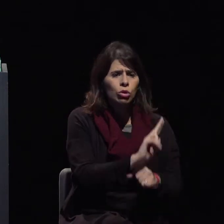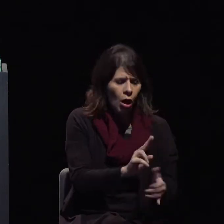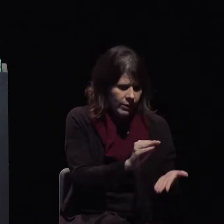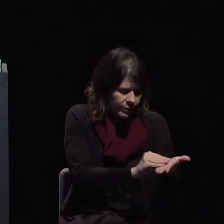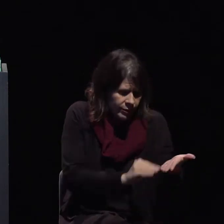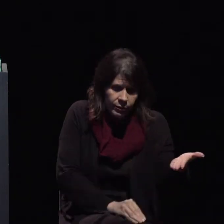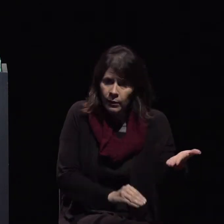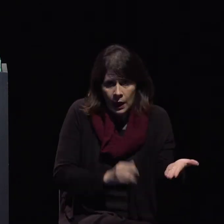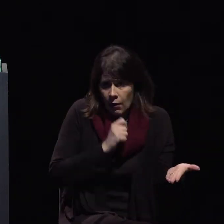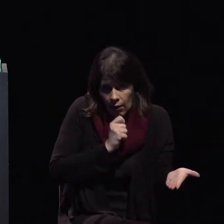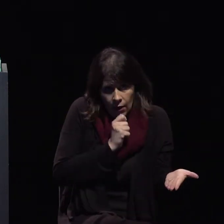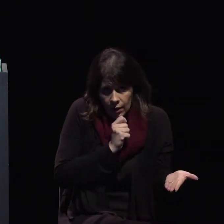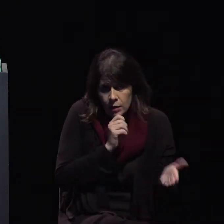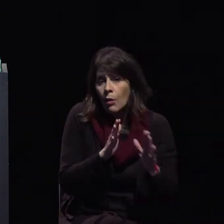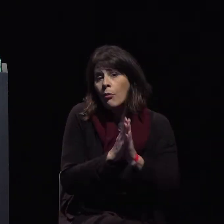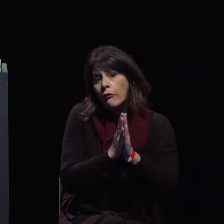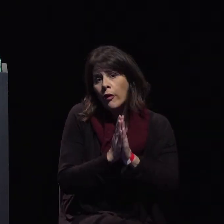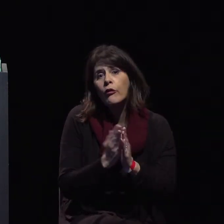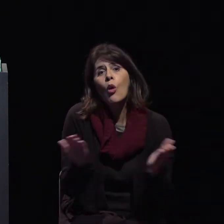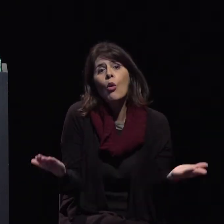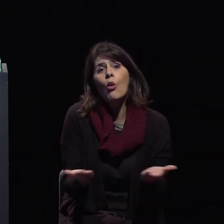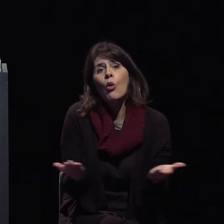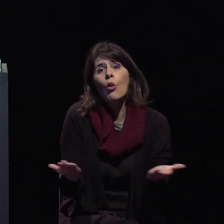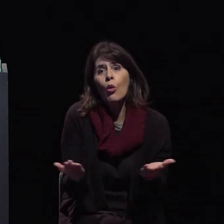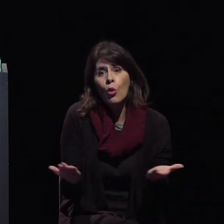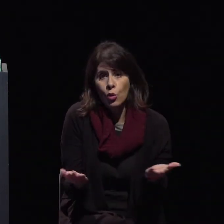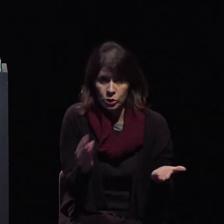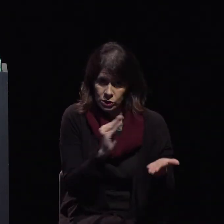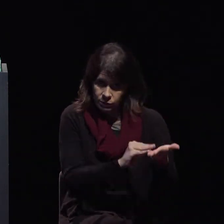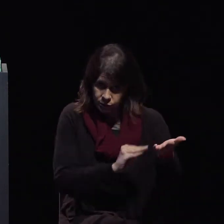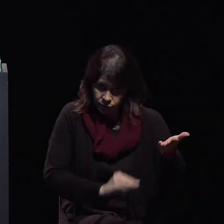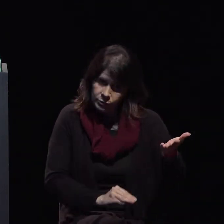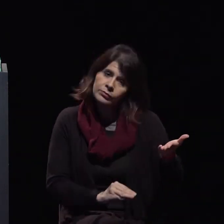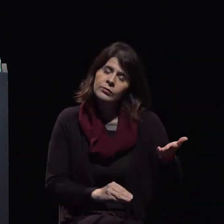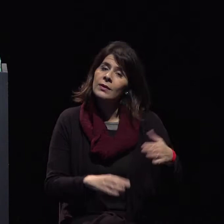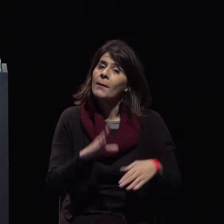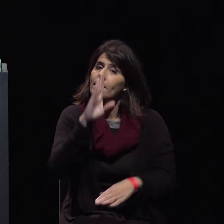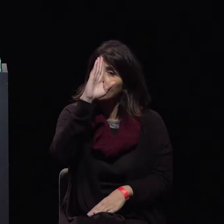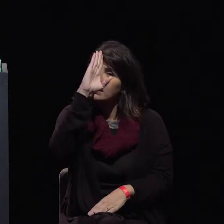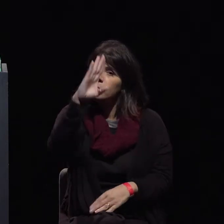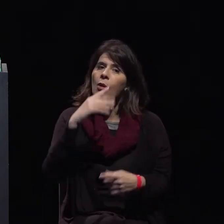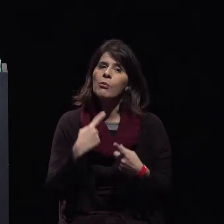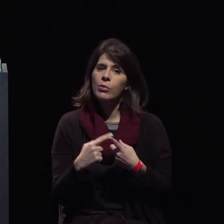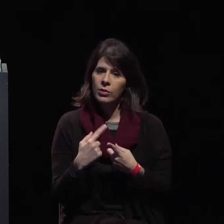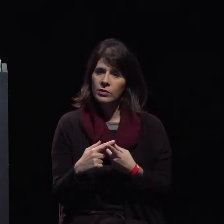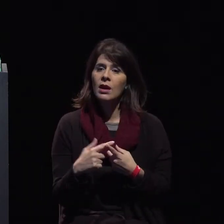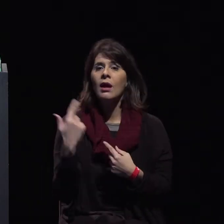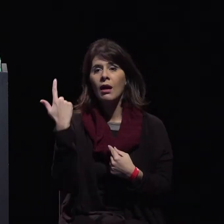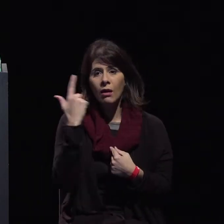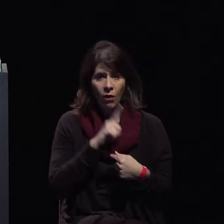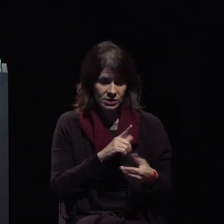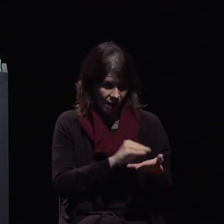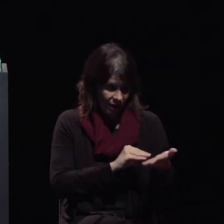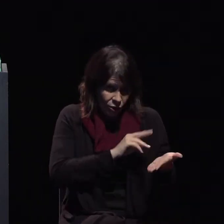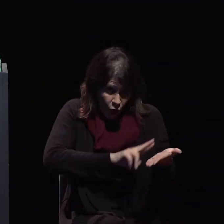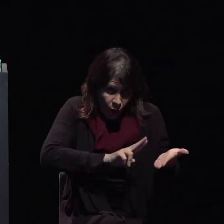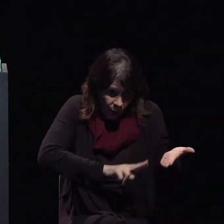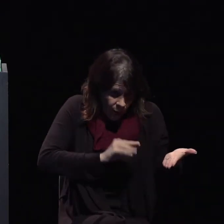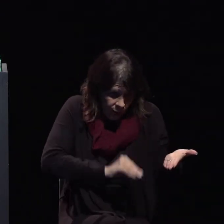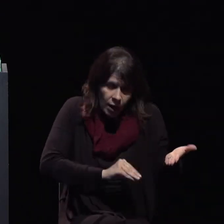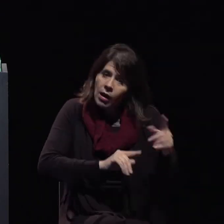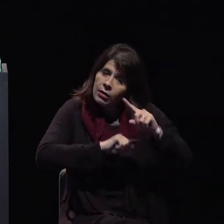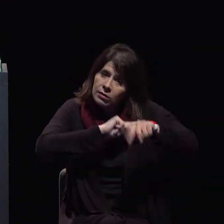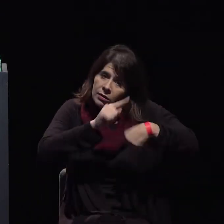isso ainda hoje, sobretudo porque é por esse mecanismo que a gente garante a emissão de certificado de vocês.